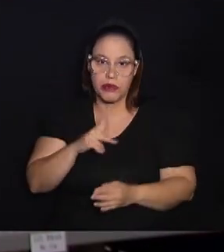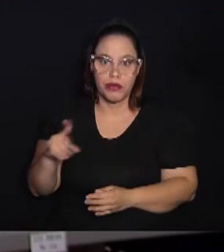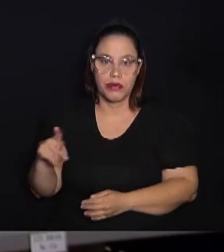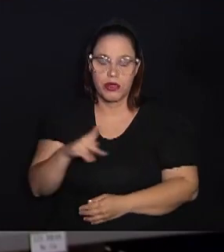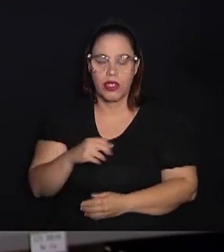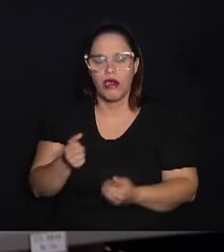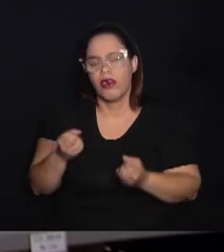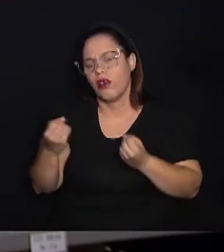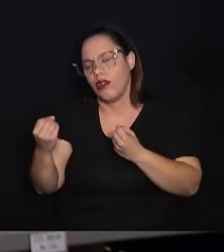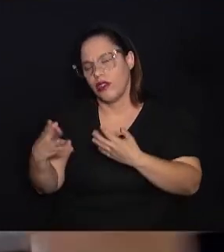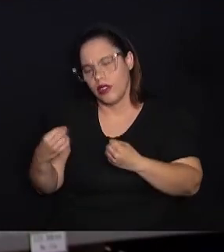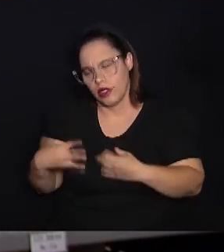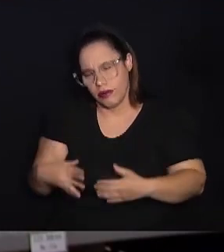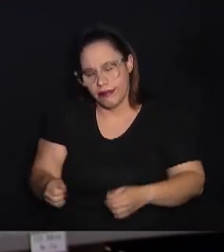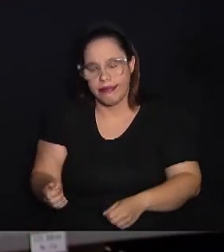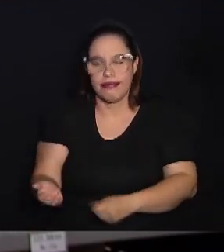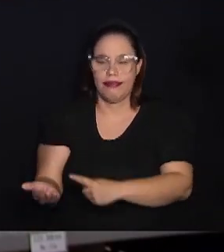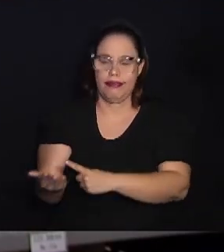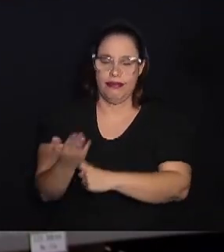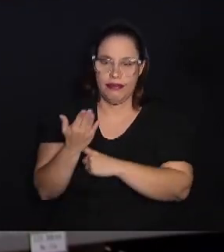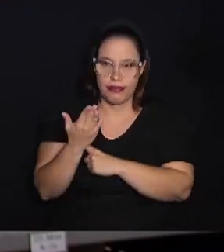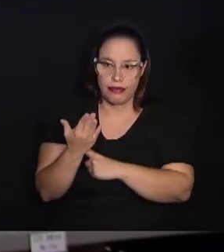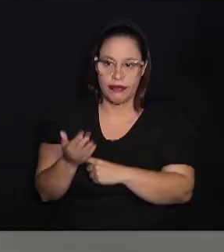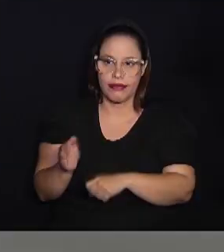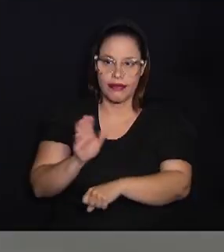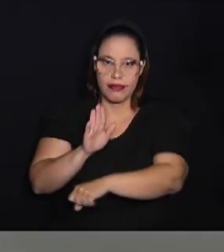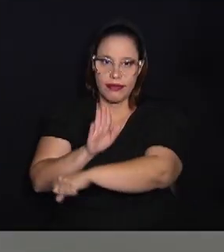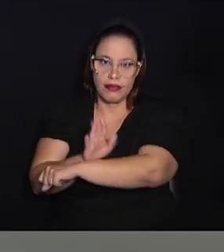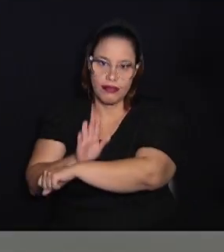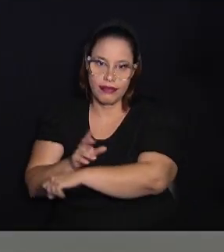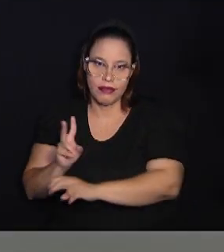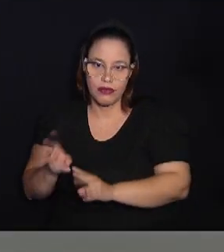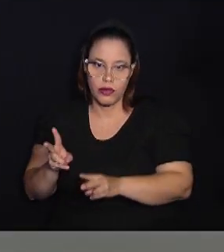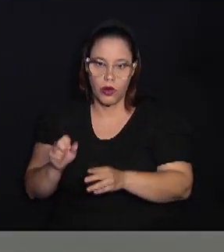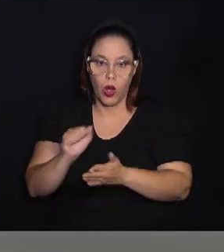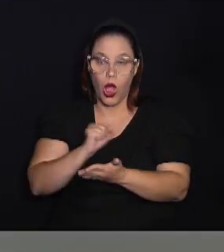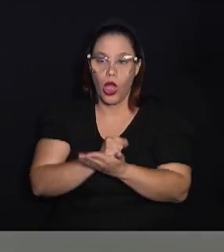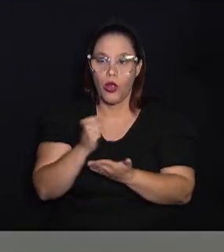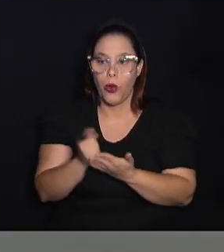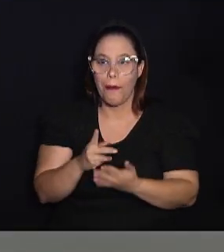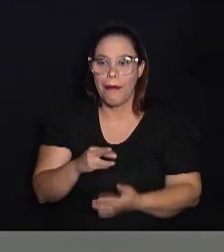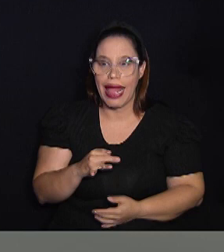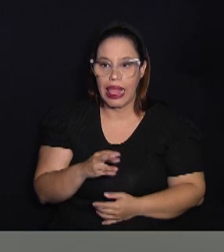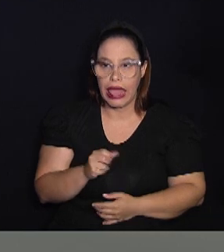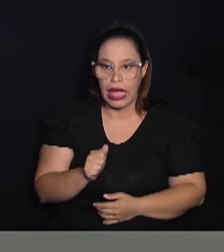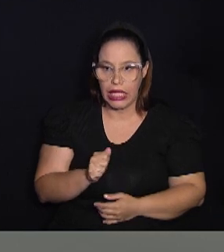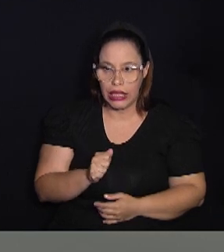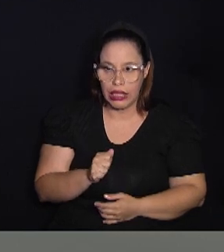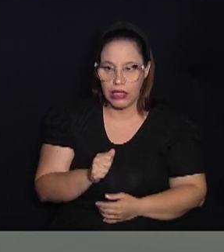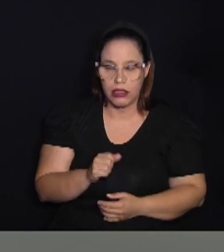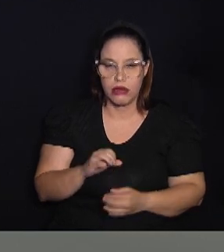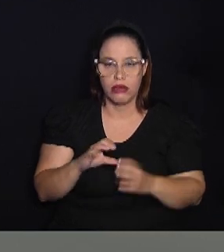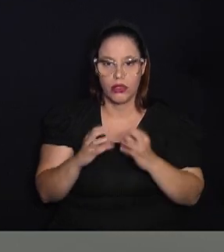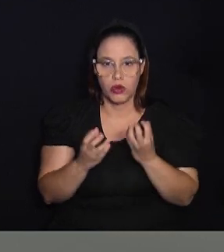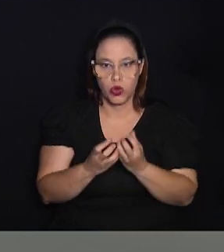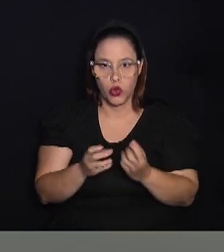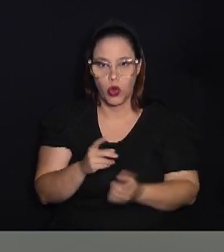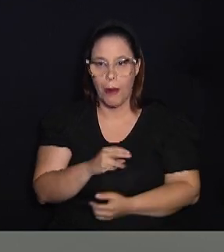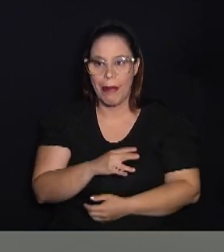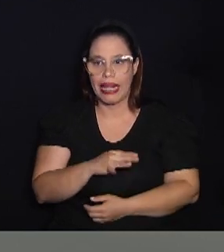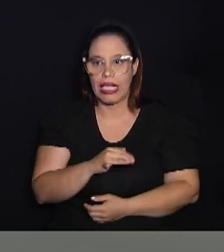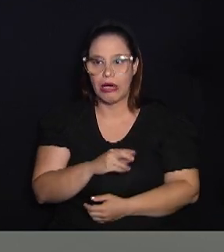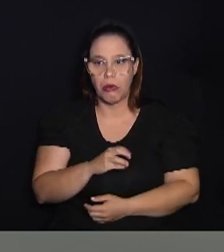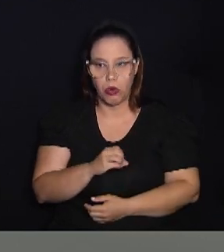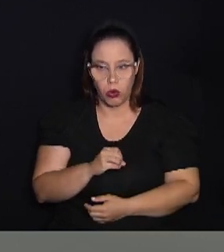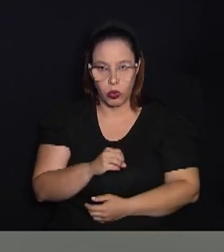eles incentivam muito isso desde que eu entrei na escola, desde sempre. Tombada pelo CONDEFA, o Conselho de Defesa do Patrimônio